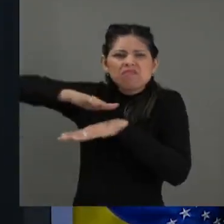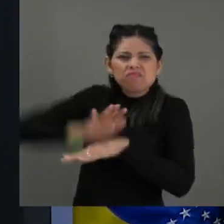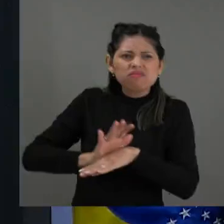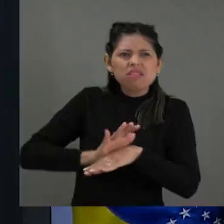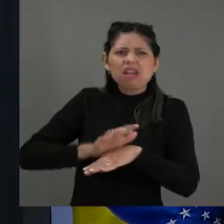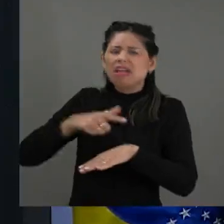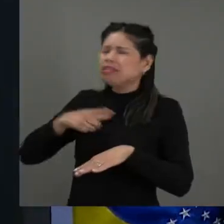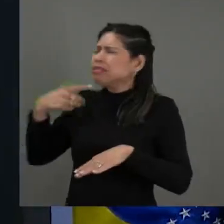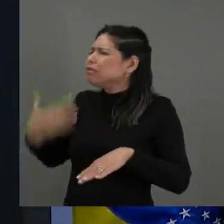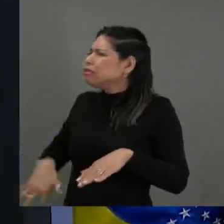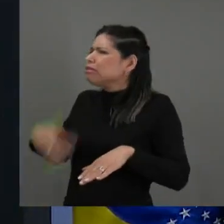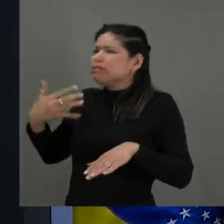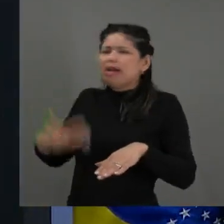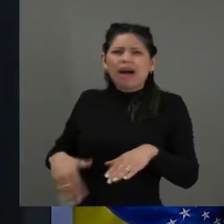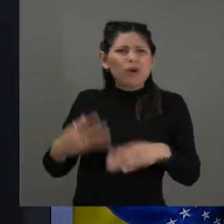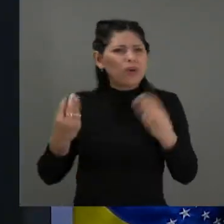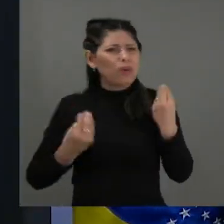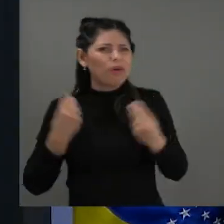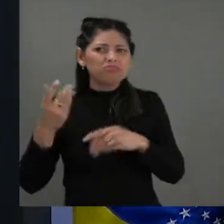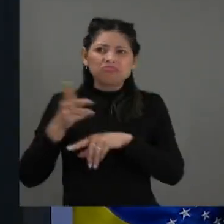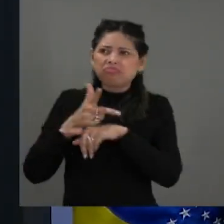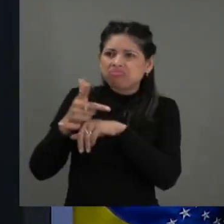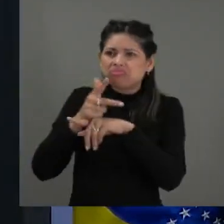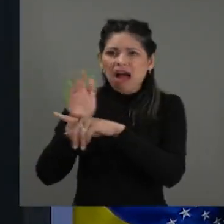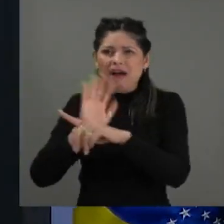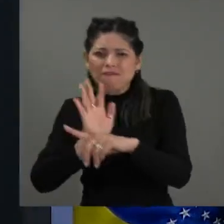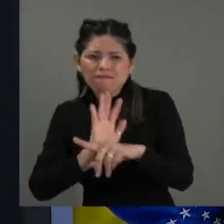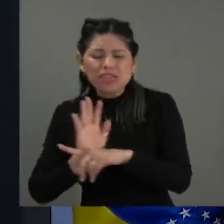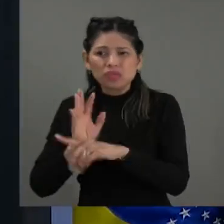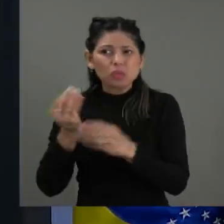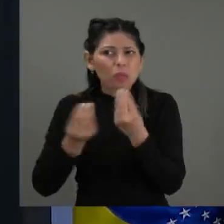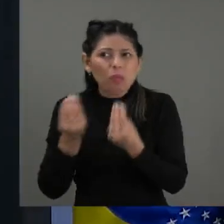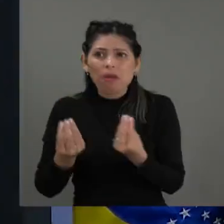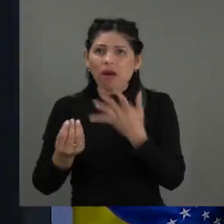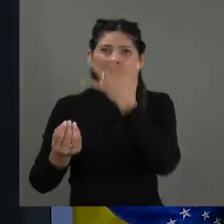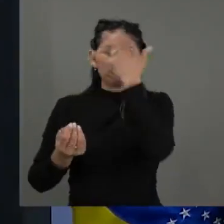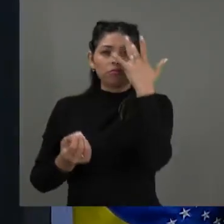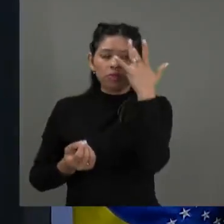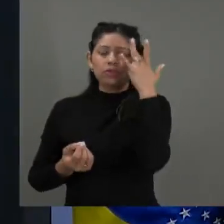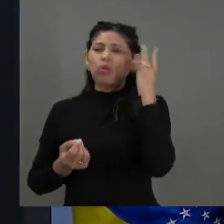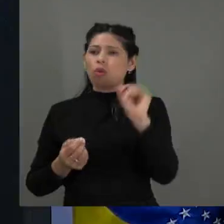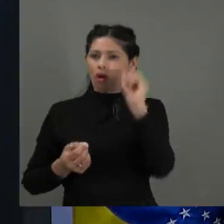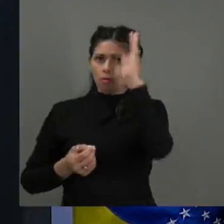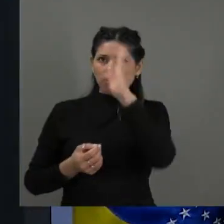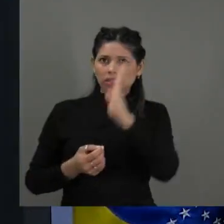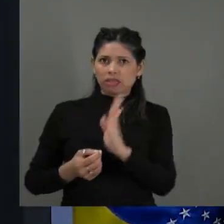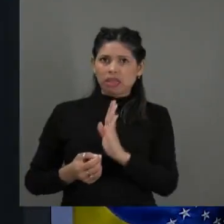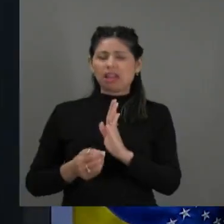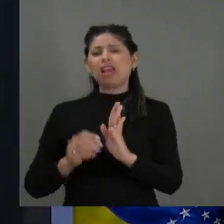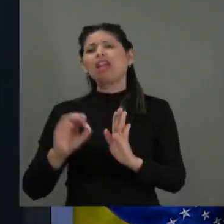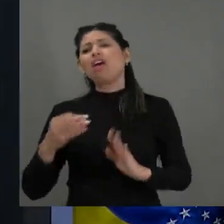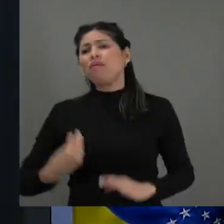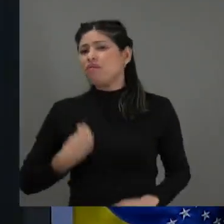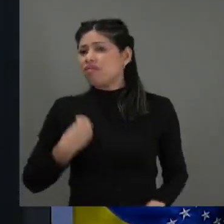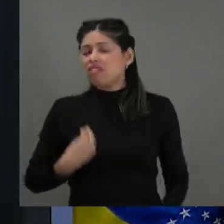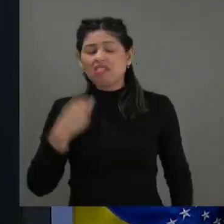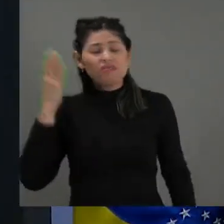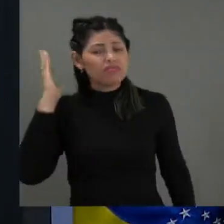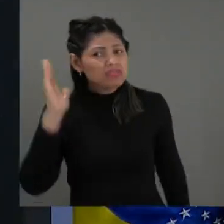Israel, os brasileiros convivem há décadas com níveis semelhantes,